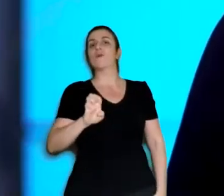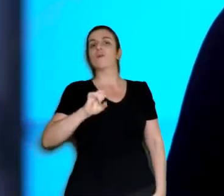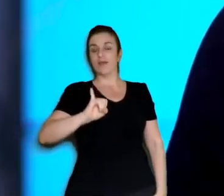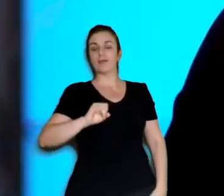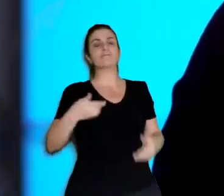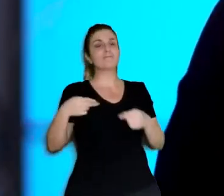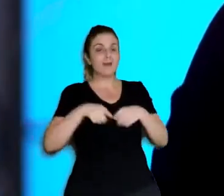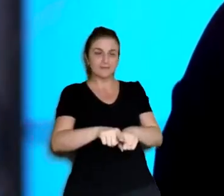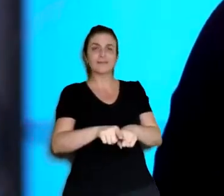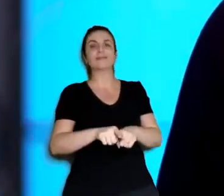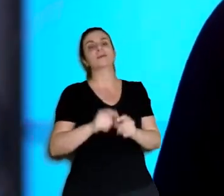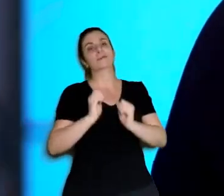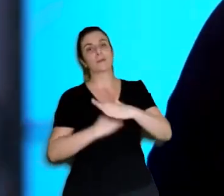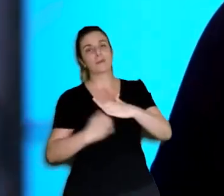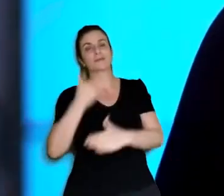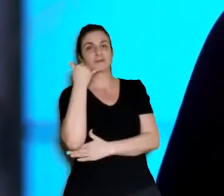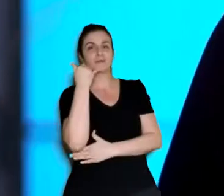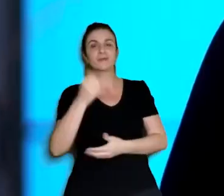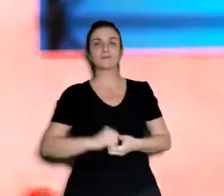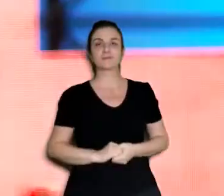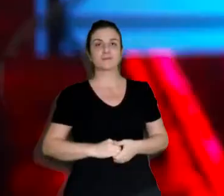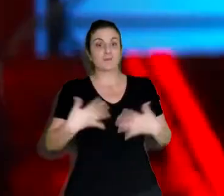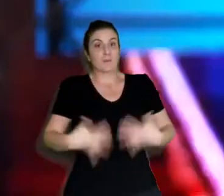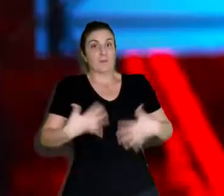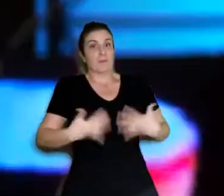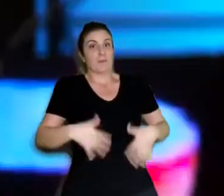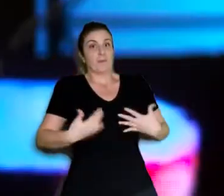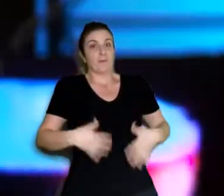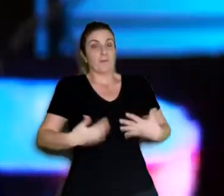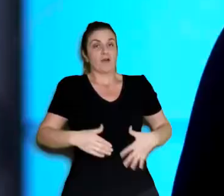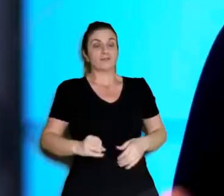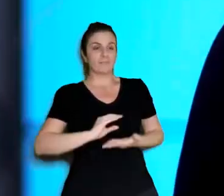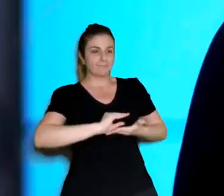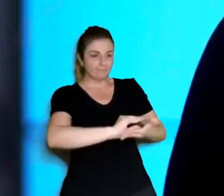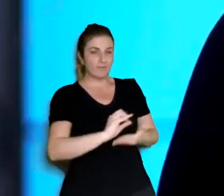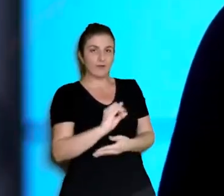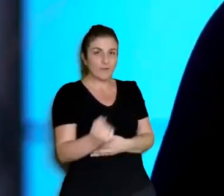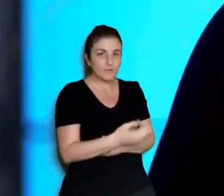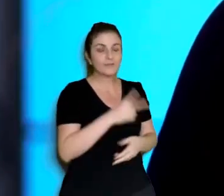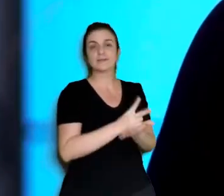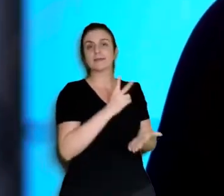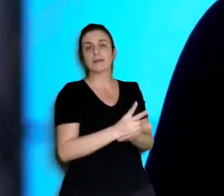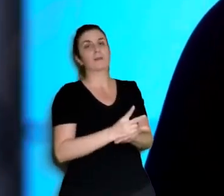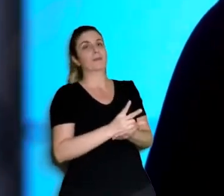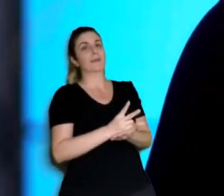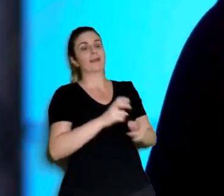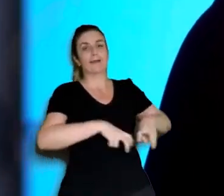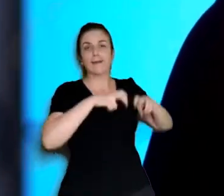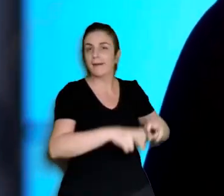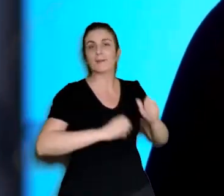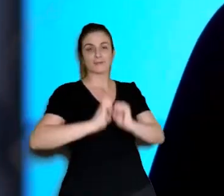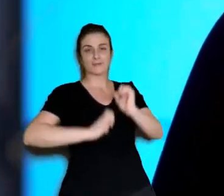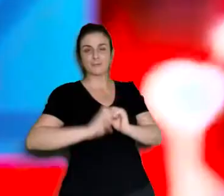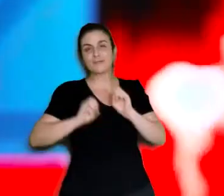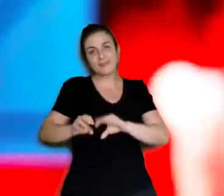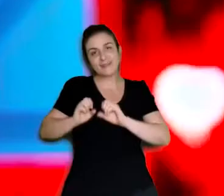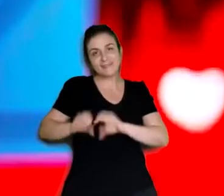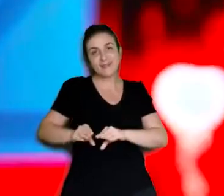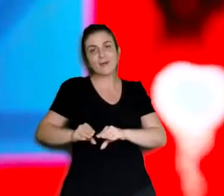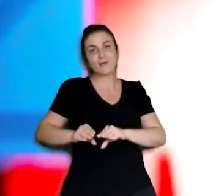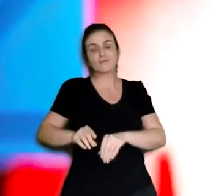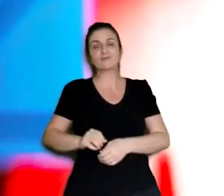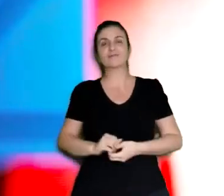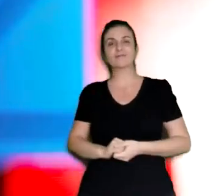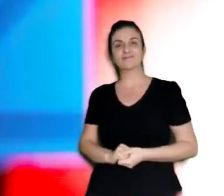Huawei é parceira pacas das empresas de telefonia e sempre investiu em inovações no campo, indústria e educação. Hoje ela